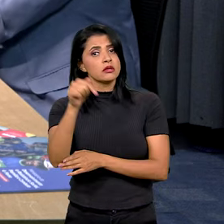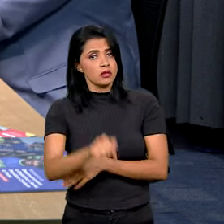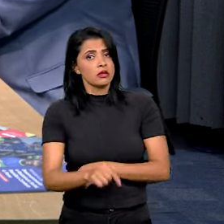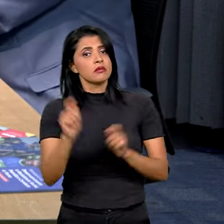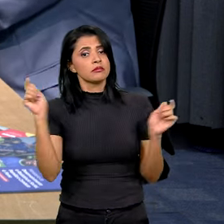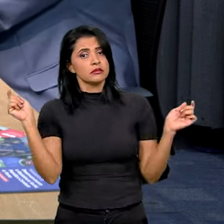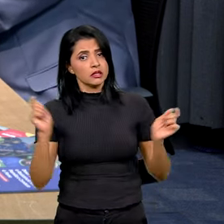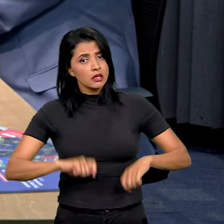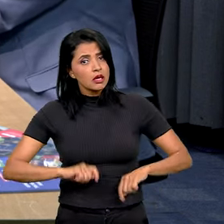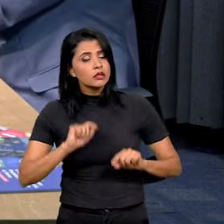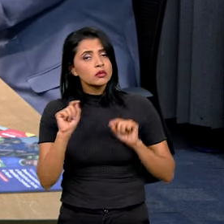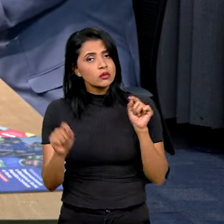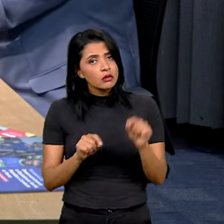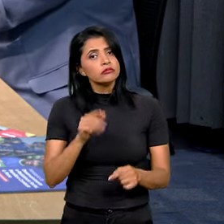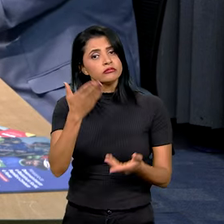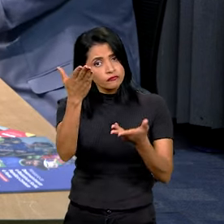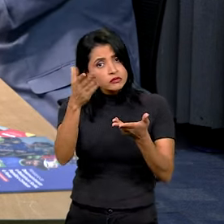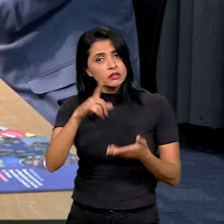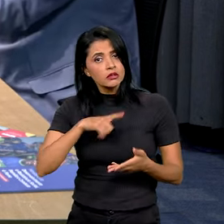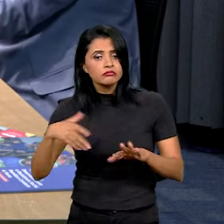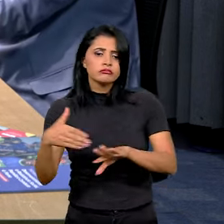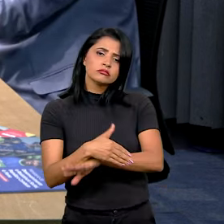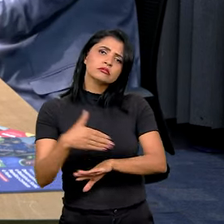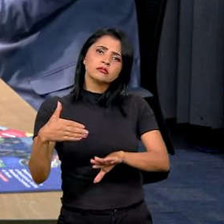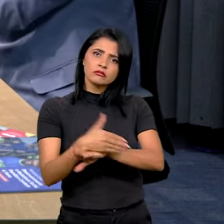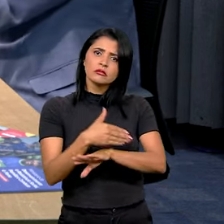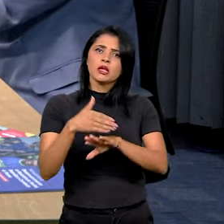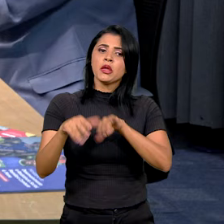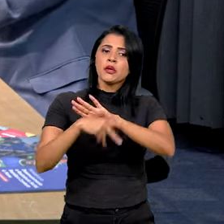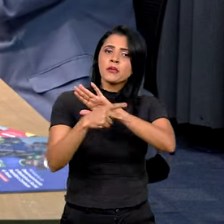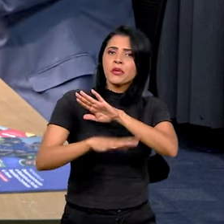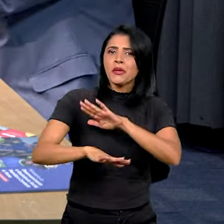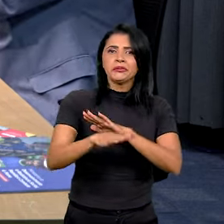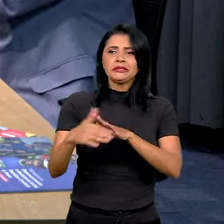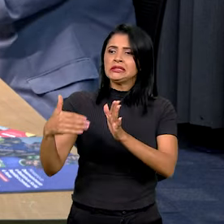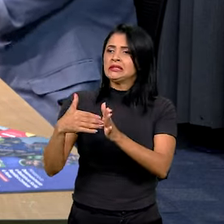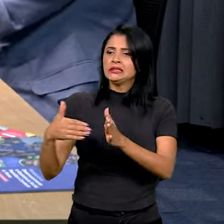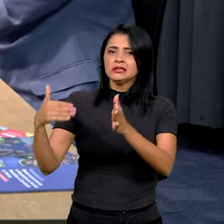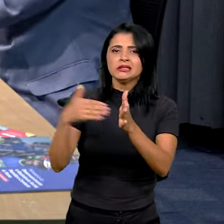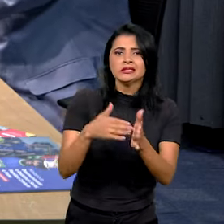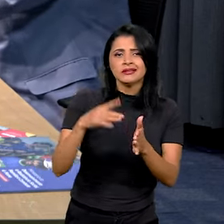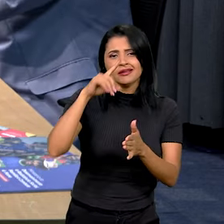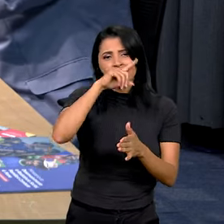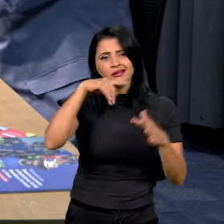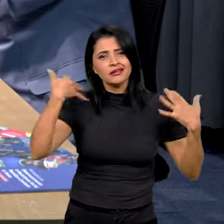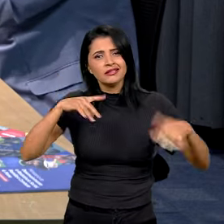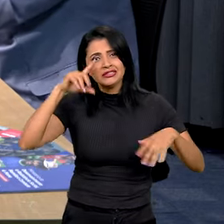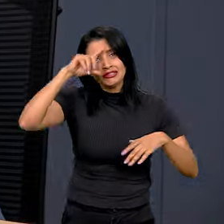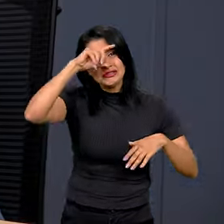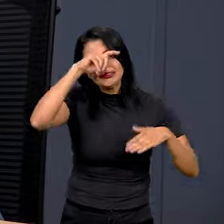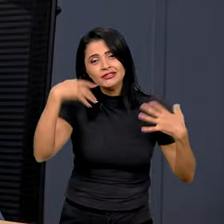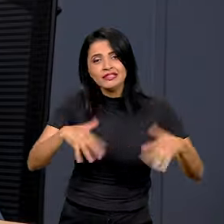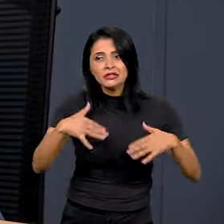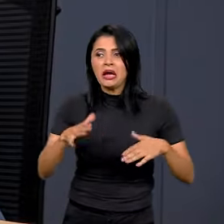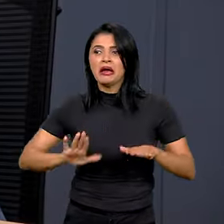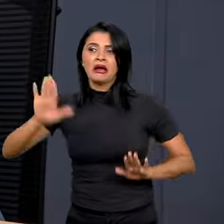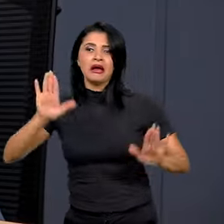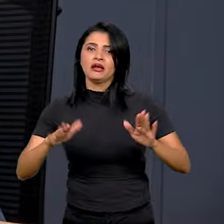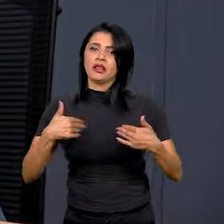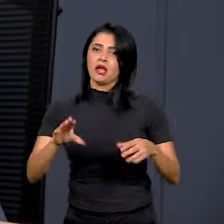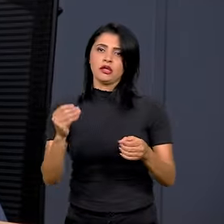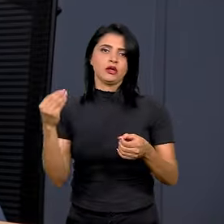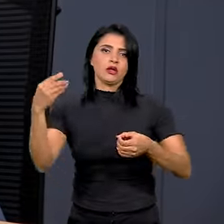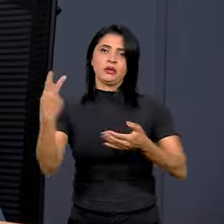aqui é a possibilidade de você ter um acesso específico sem obstáculos de pertencer a um candidato ou outro seja o que for que fo